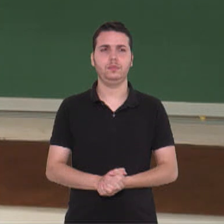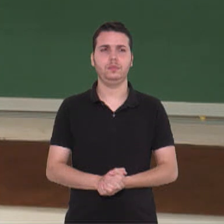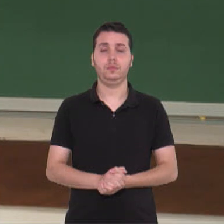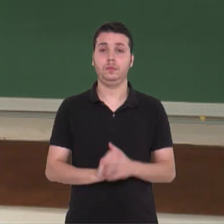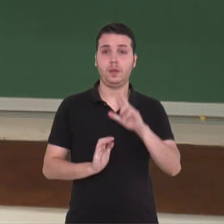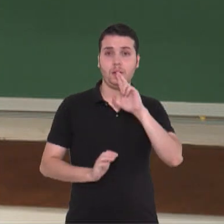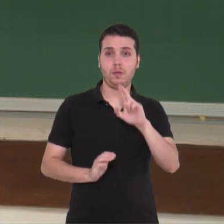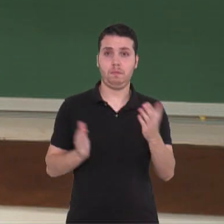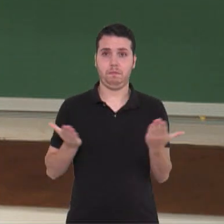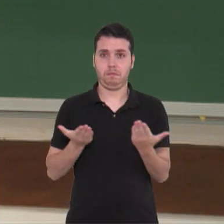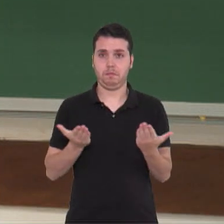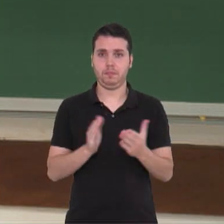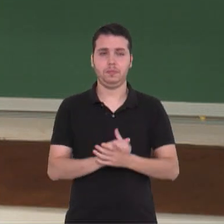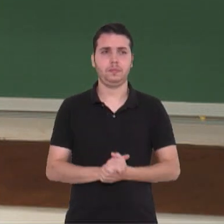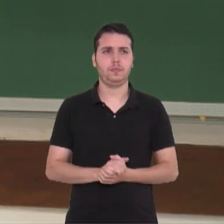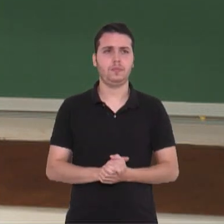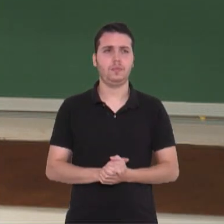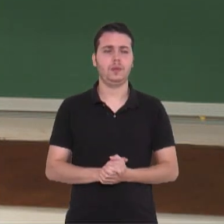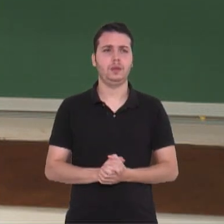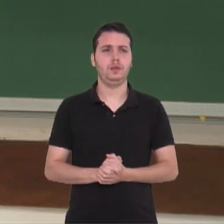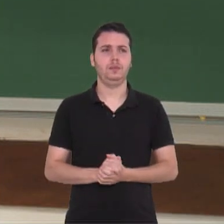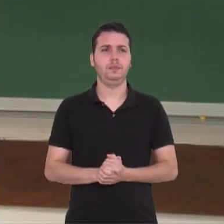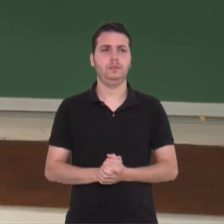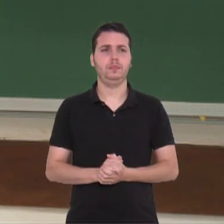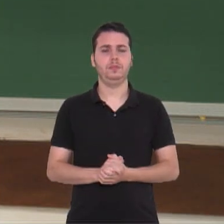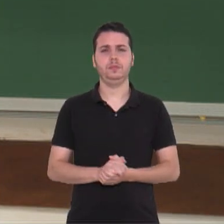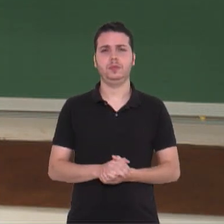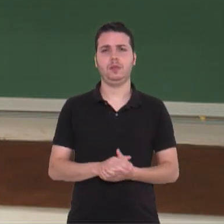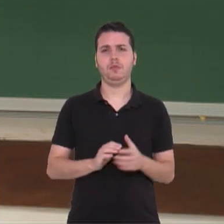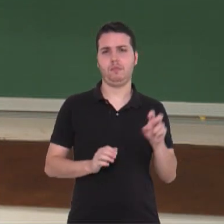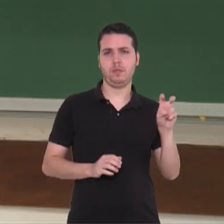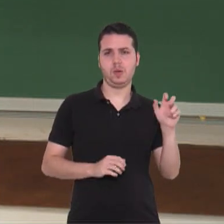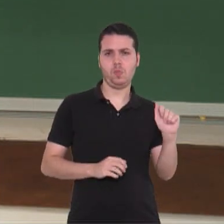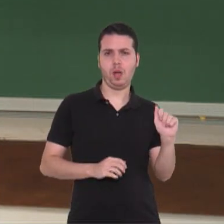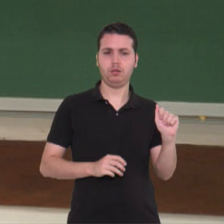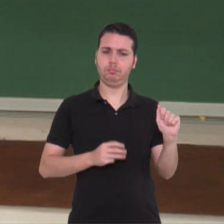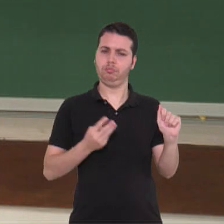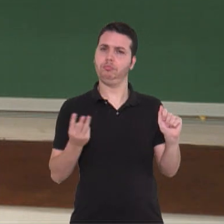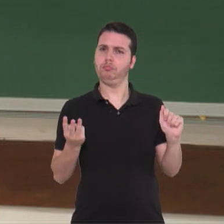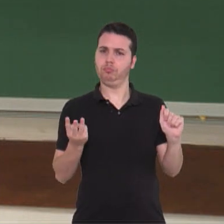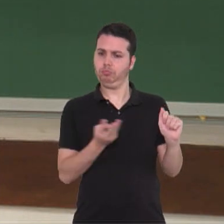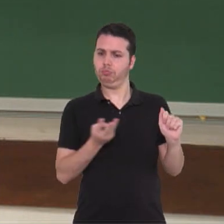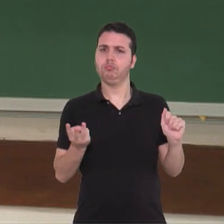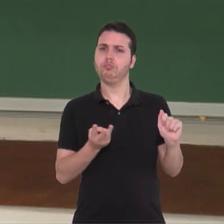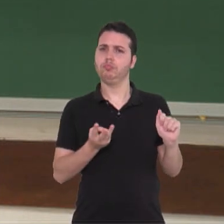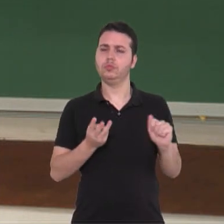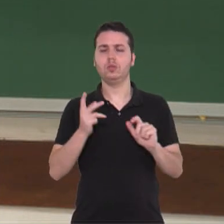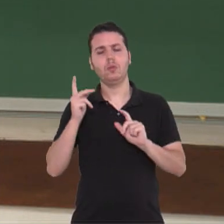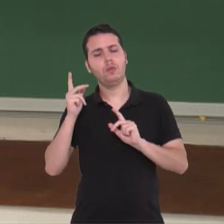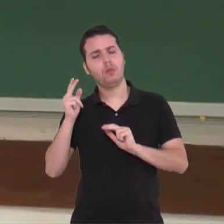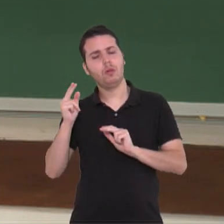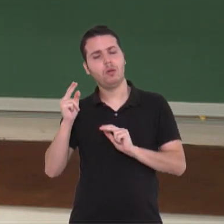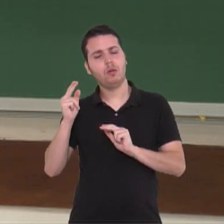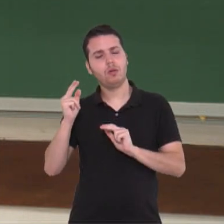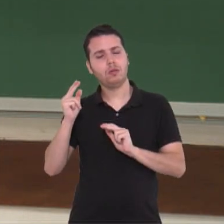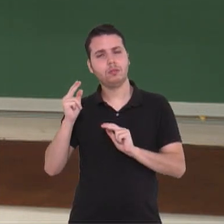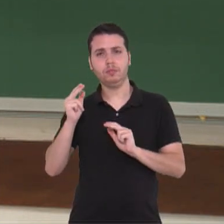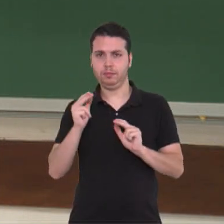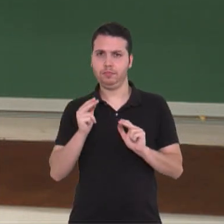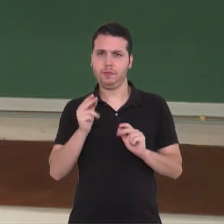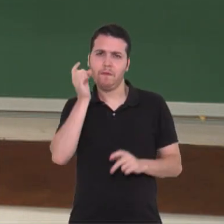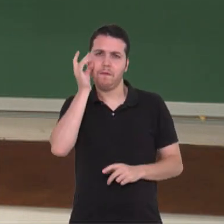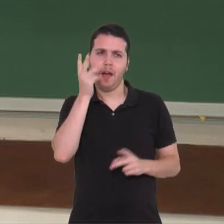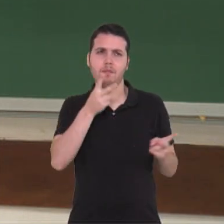Vamos responder? Vamos conferir aqui. Ó. Então, vocês perceberam que os três estão dormindo? Isso tá fácil, dá para perceber